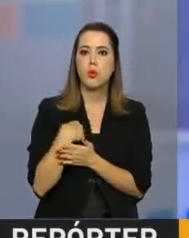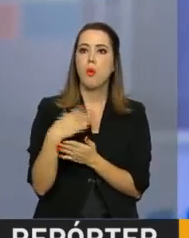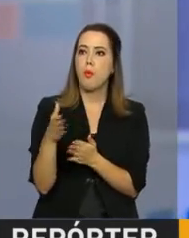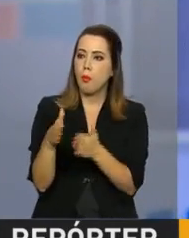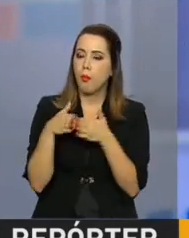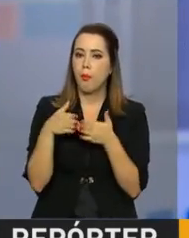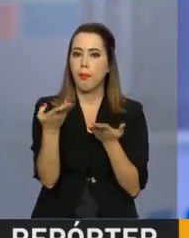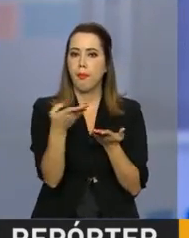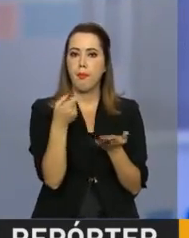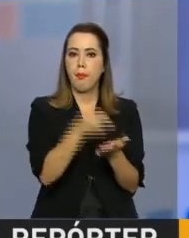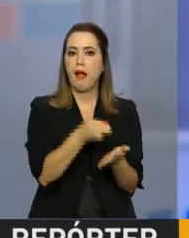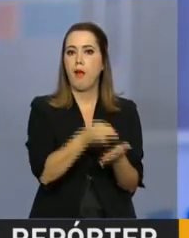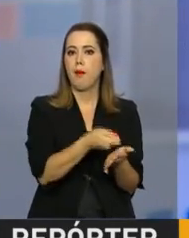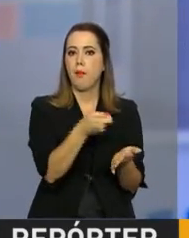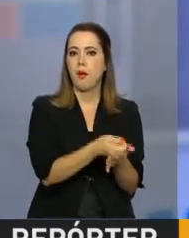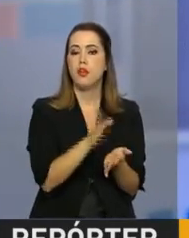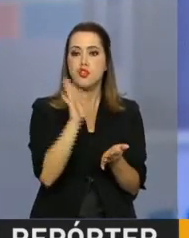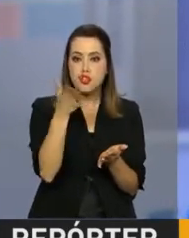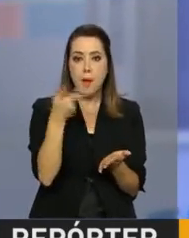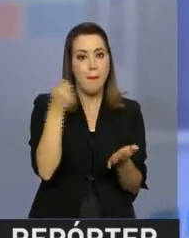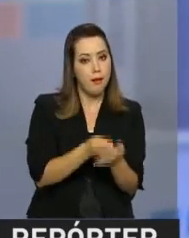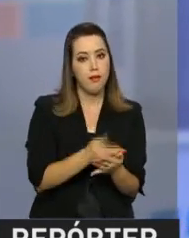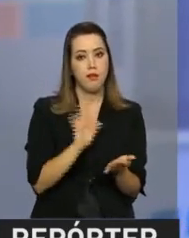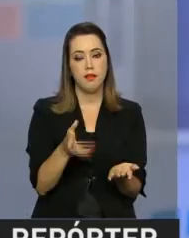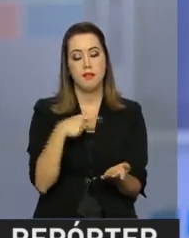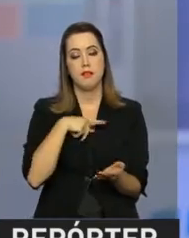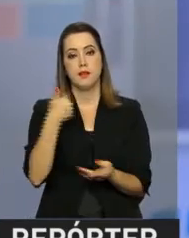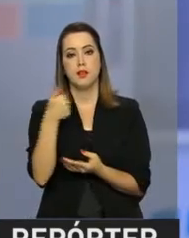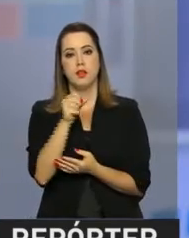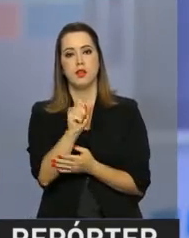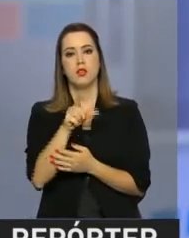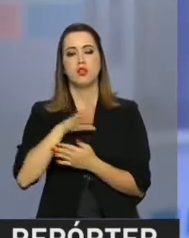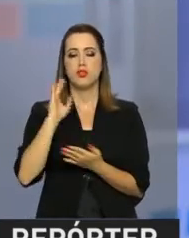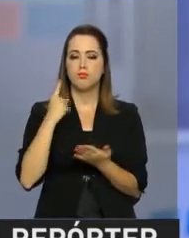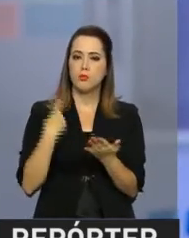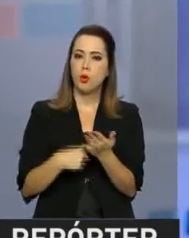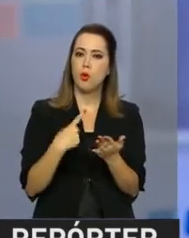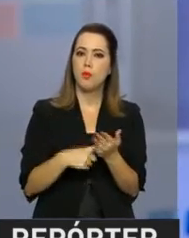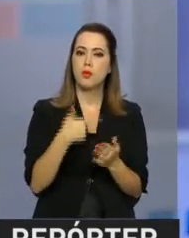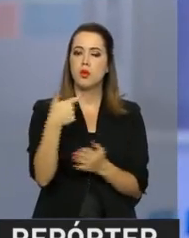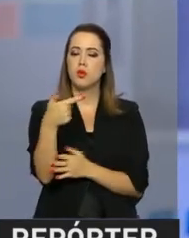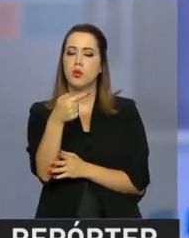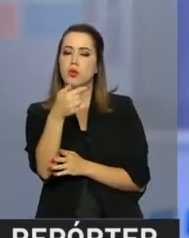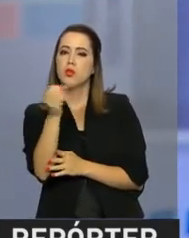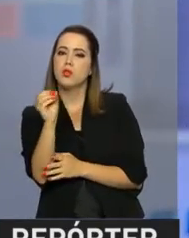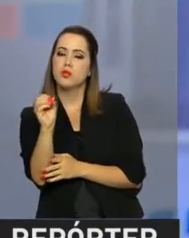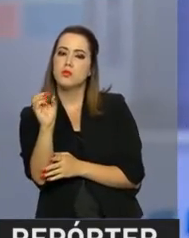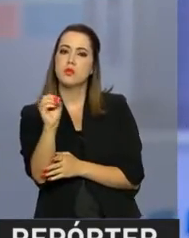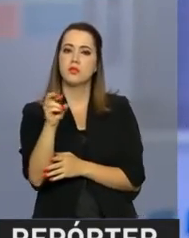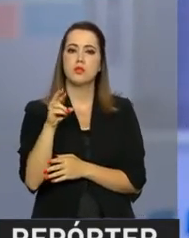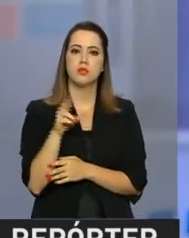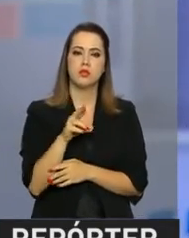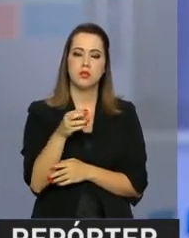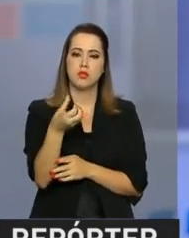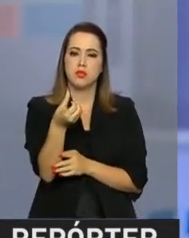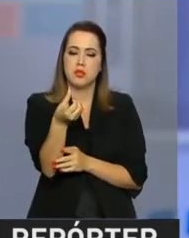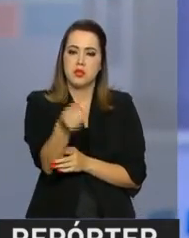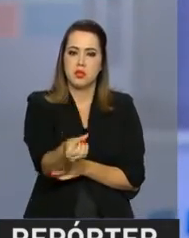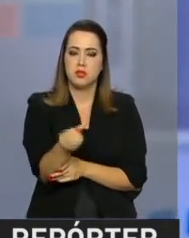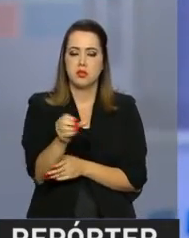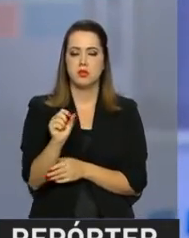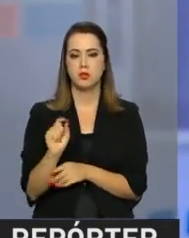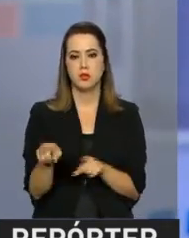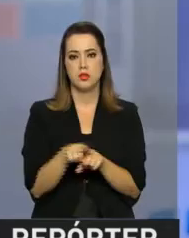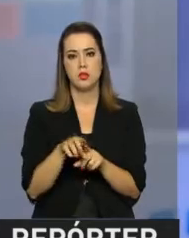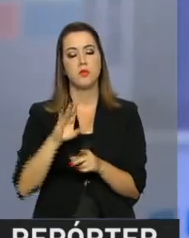2011 paguei uma no algum sinal da como combinamos de 2.750 2762/10